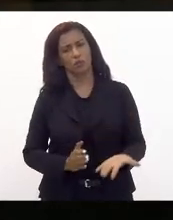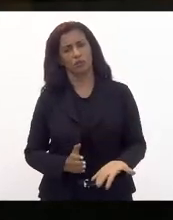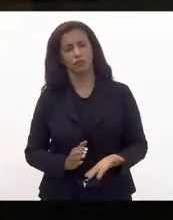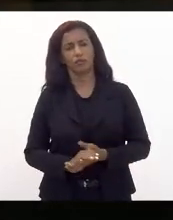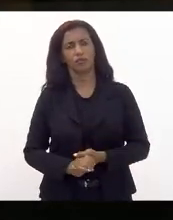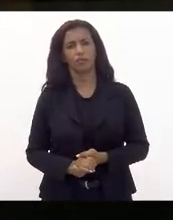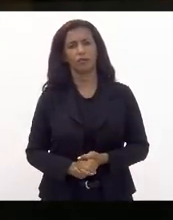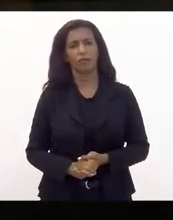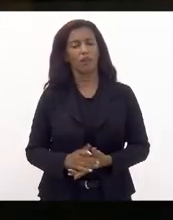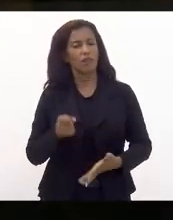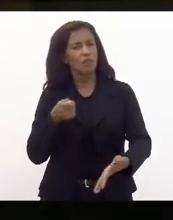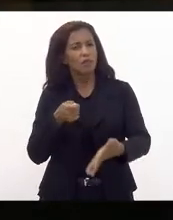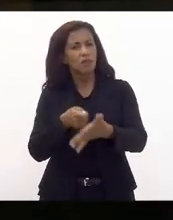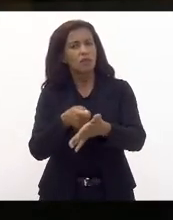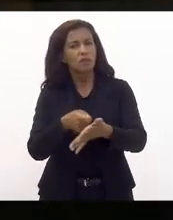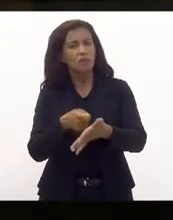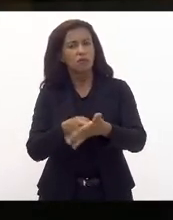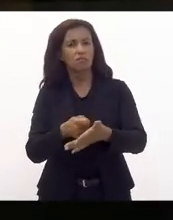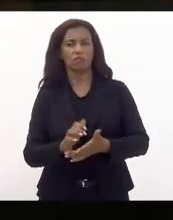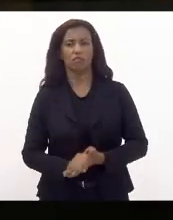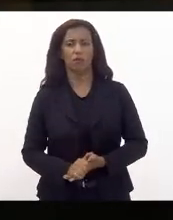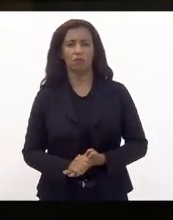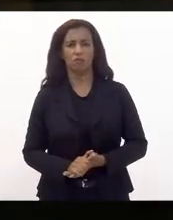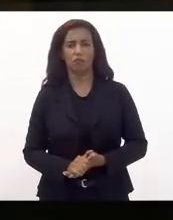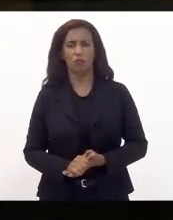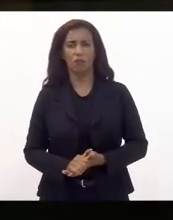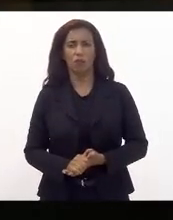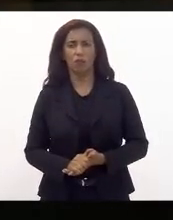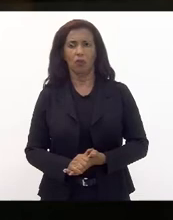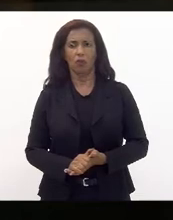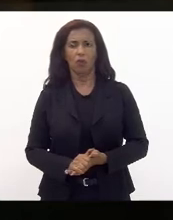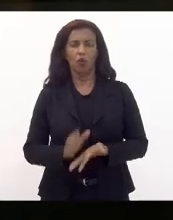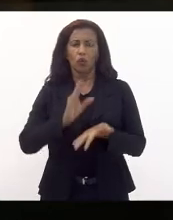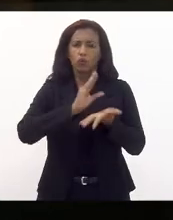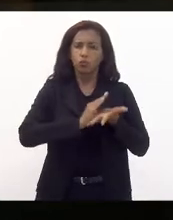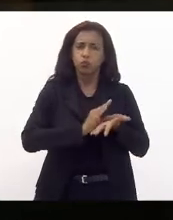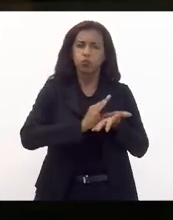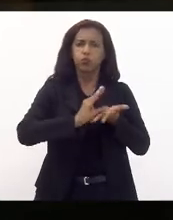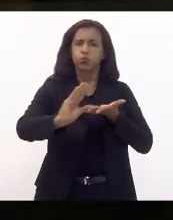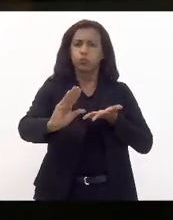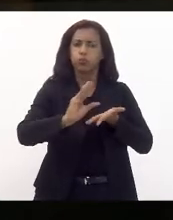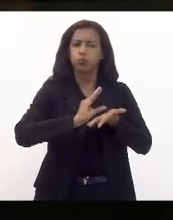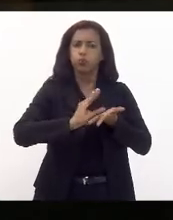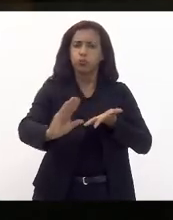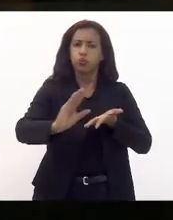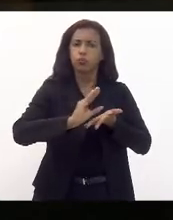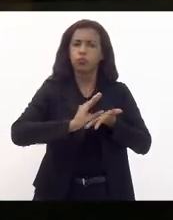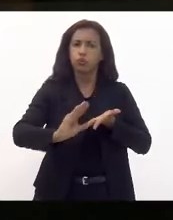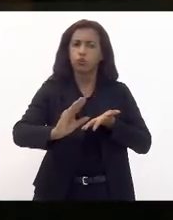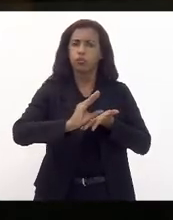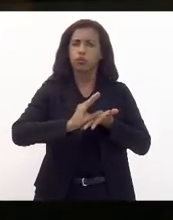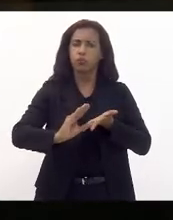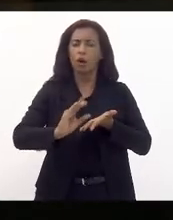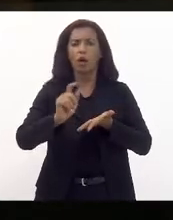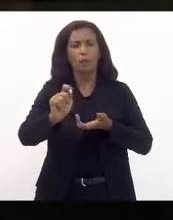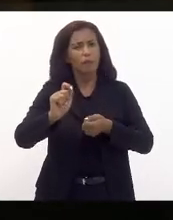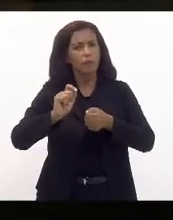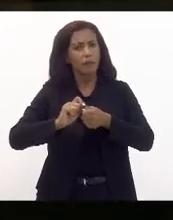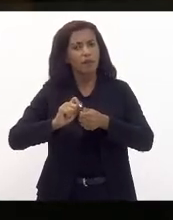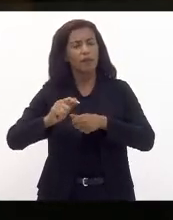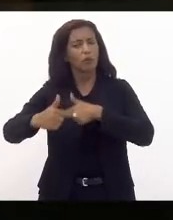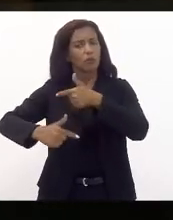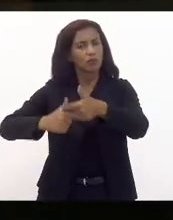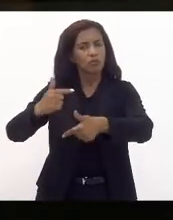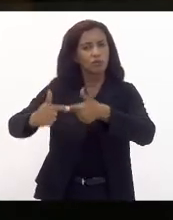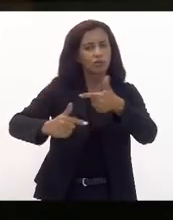e exigindo o aporte de recursos para fazer com que as